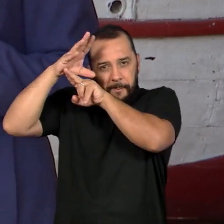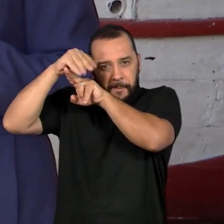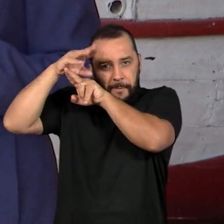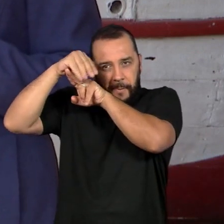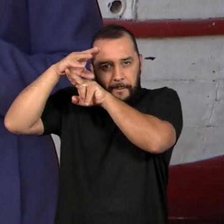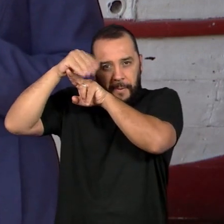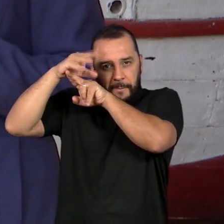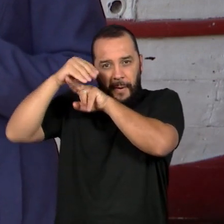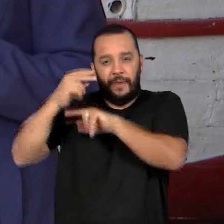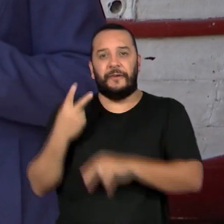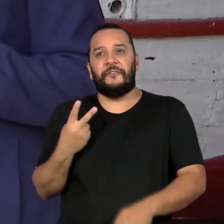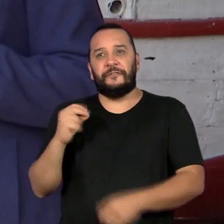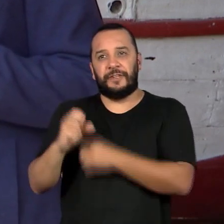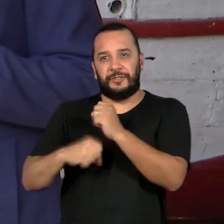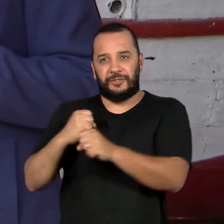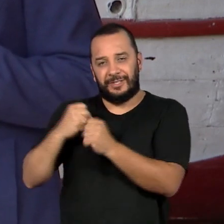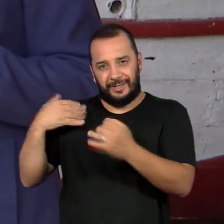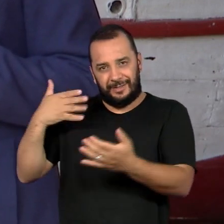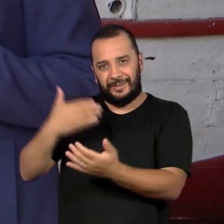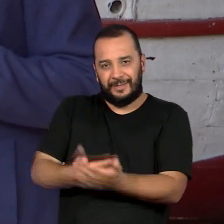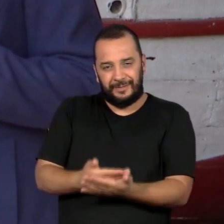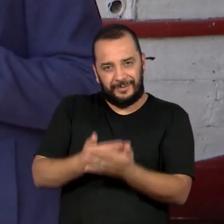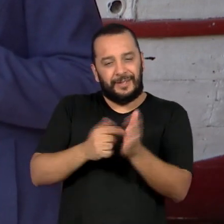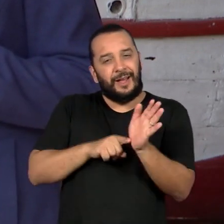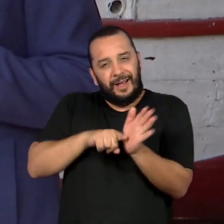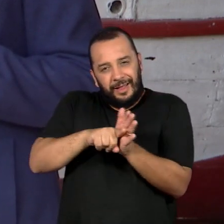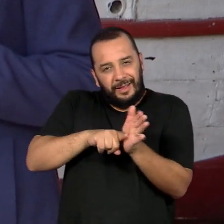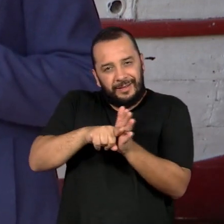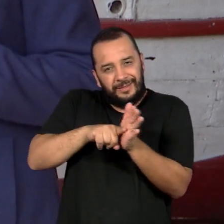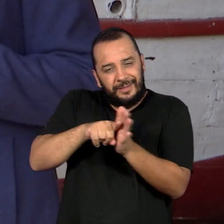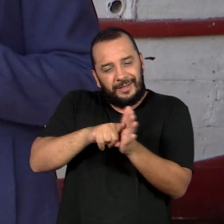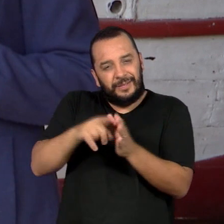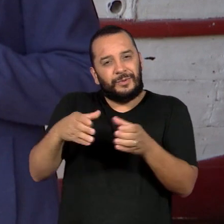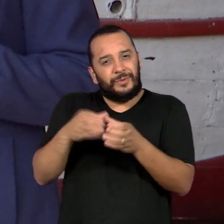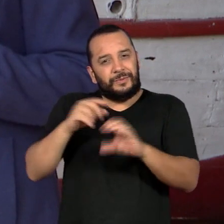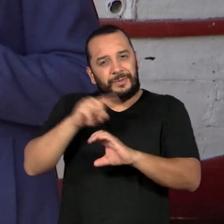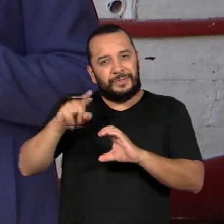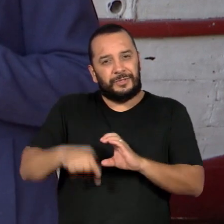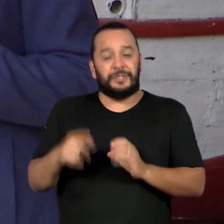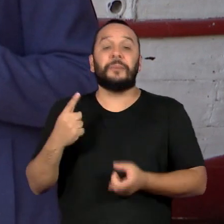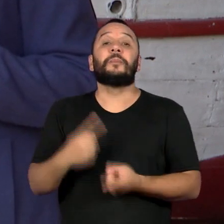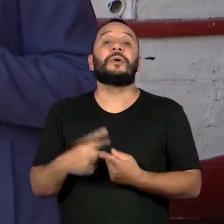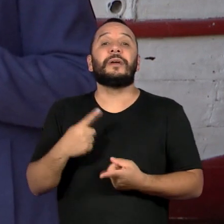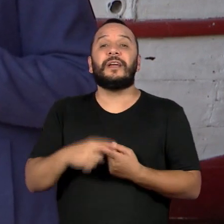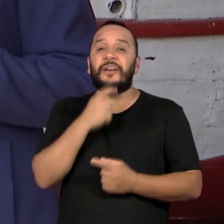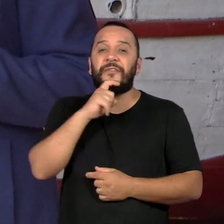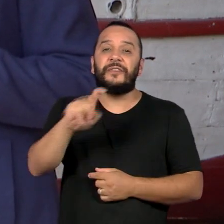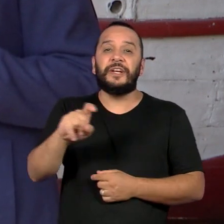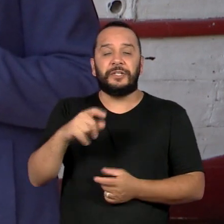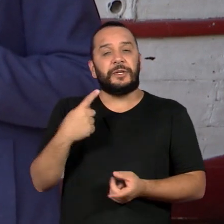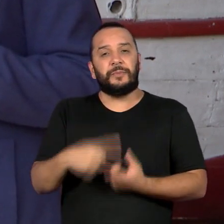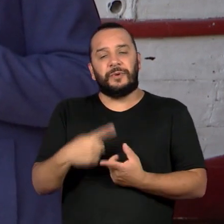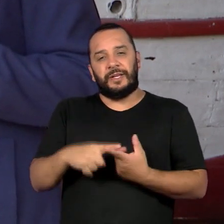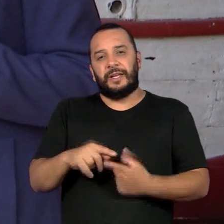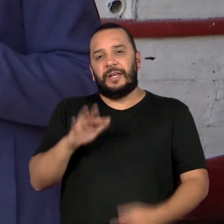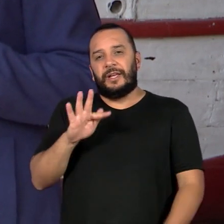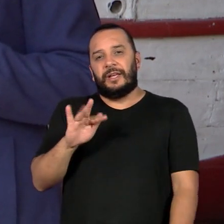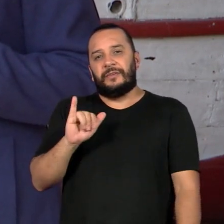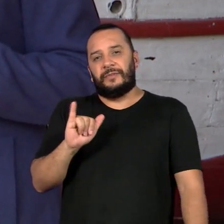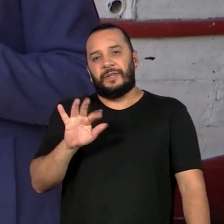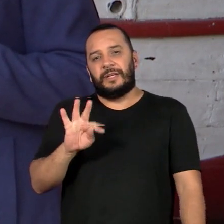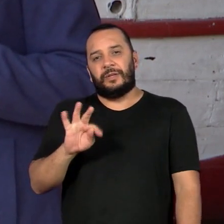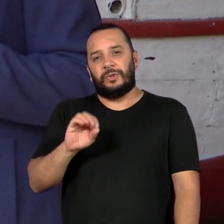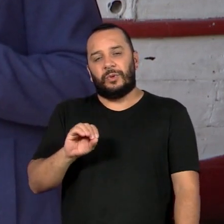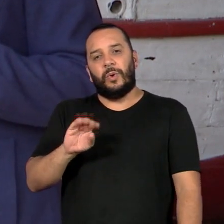últimos 20 anos, analisado pelos cientistas. A causa é o aumento do fitoplâncton, formado